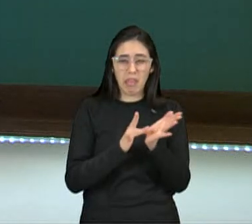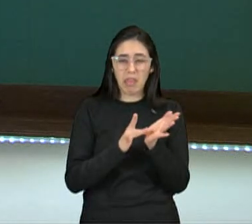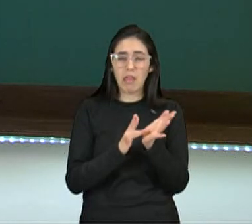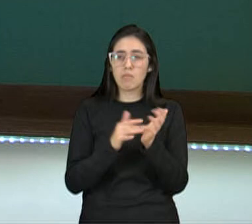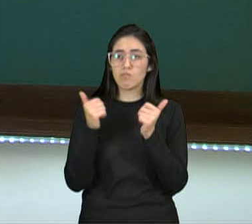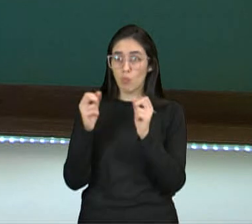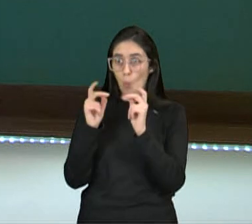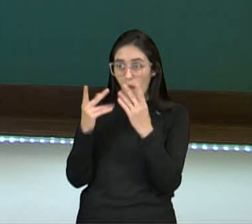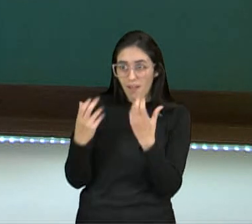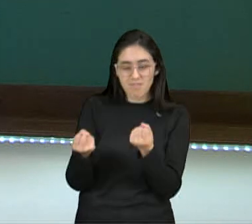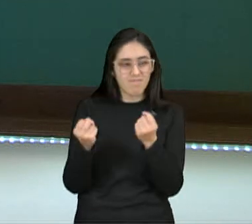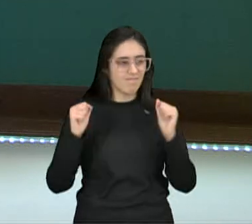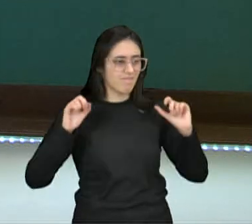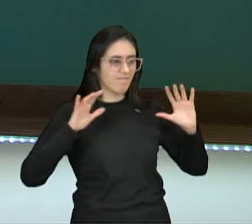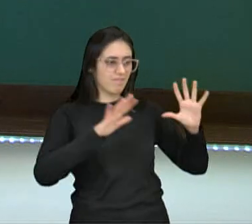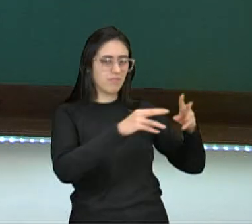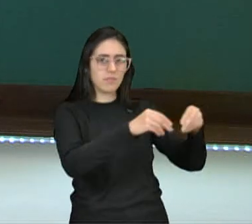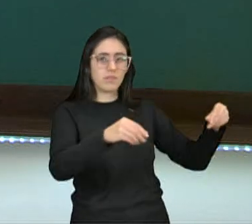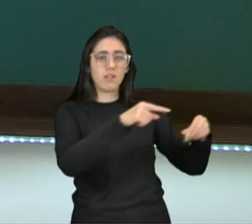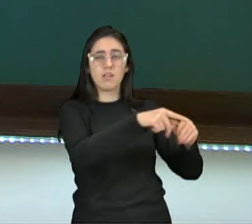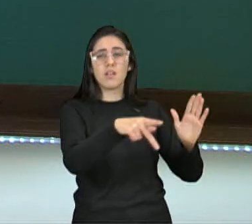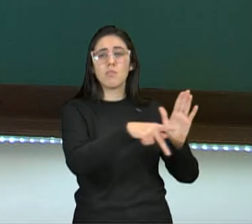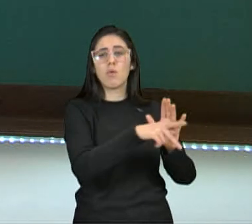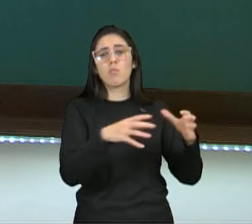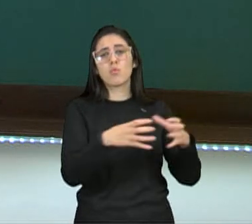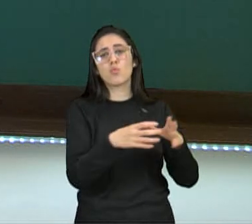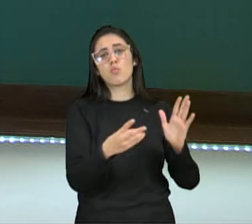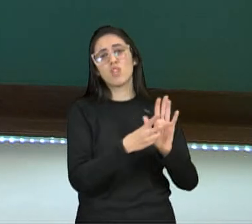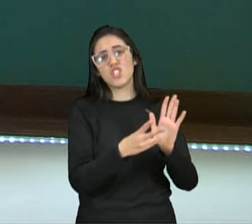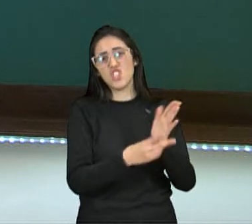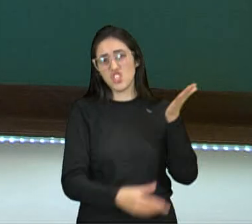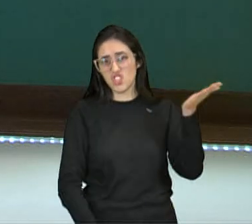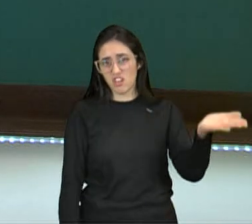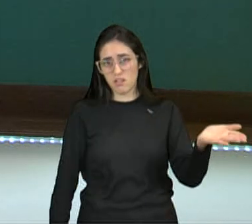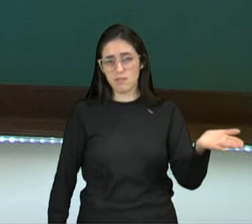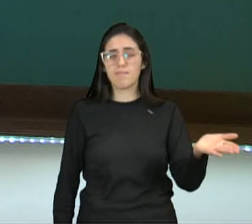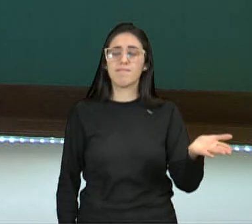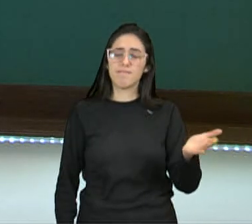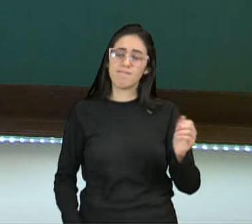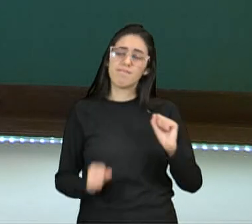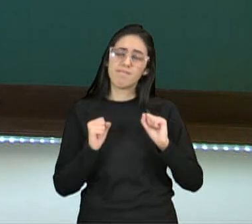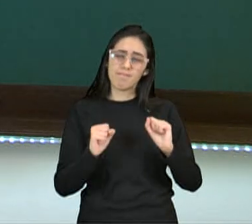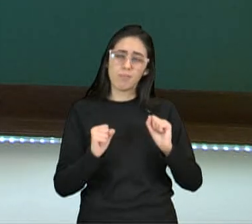às terras que eram de grupos indígenas ou de poceiros. E aí iniciam então